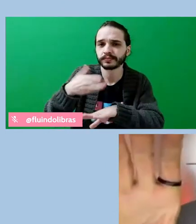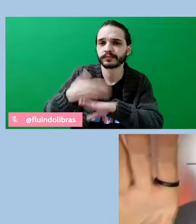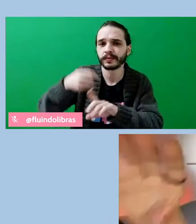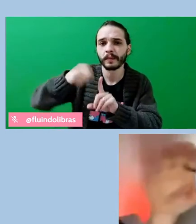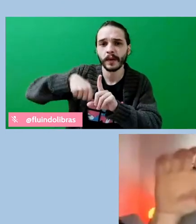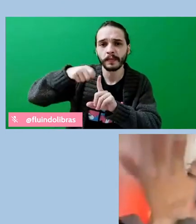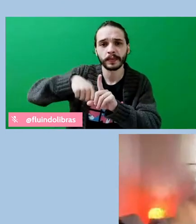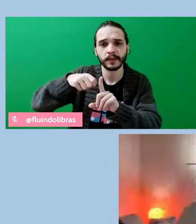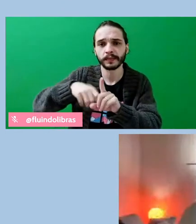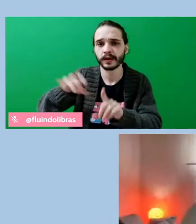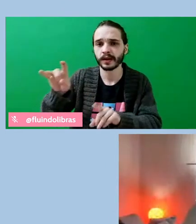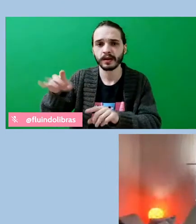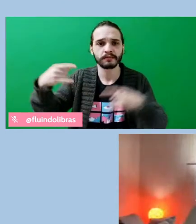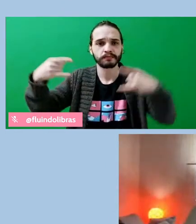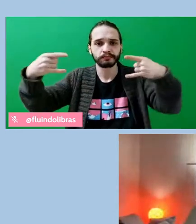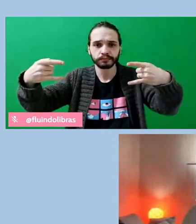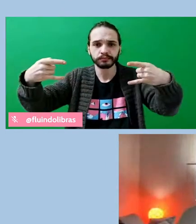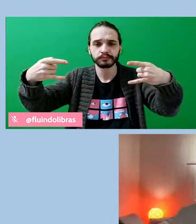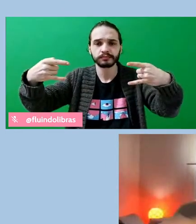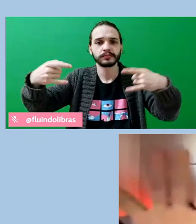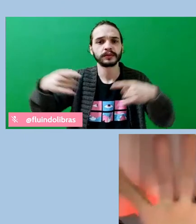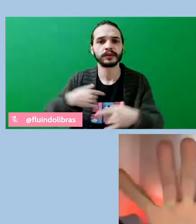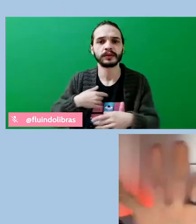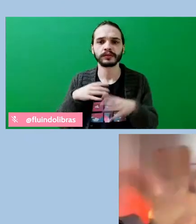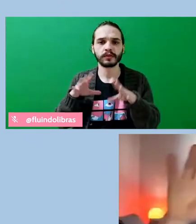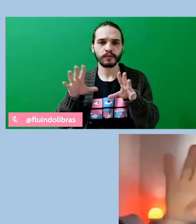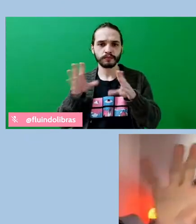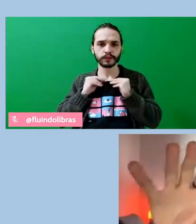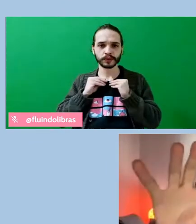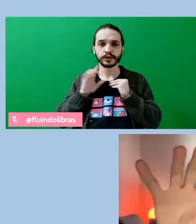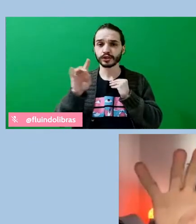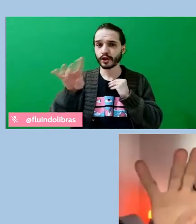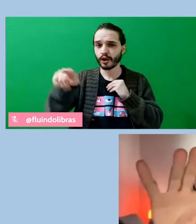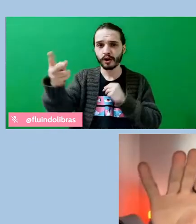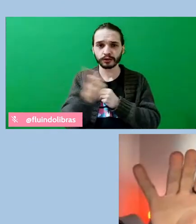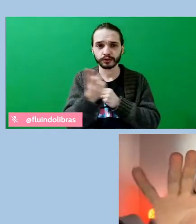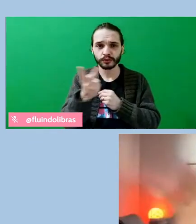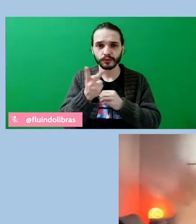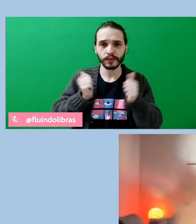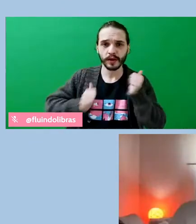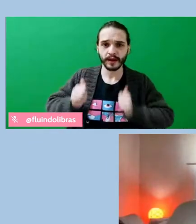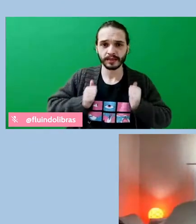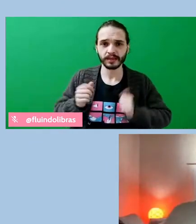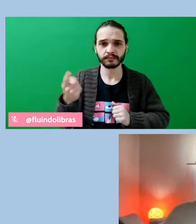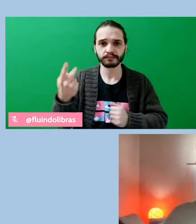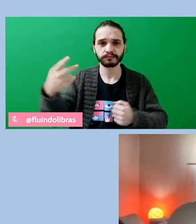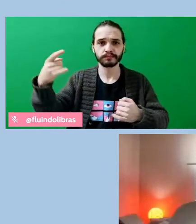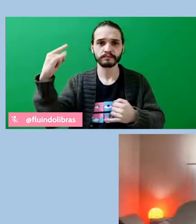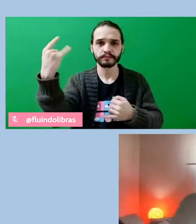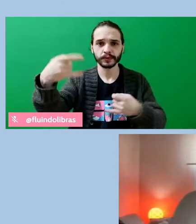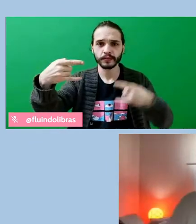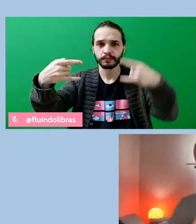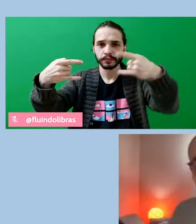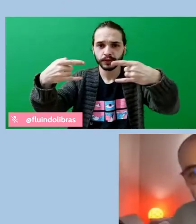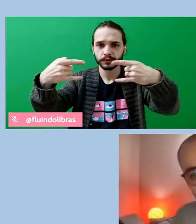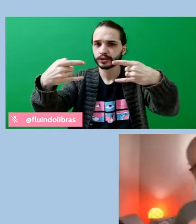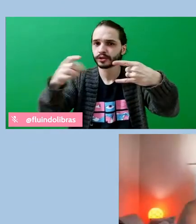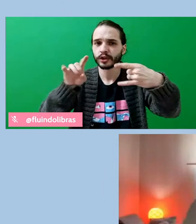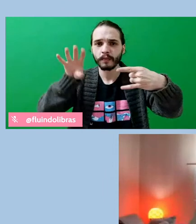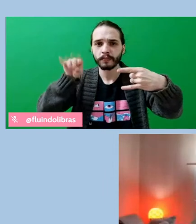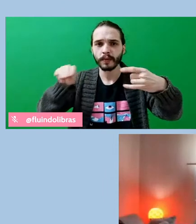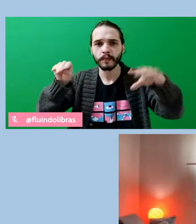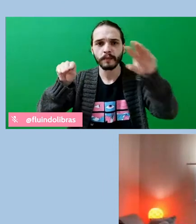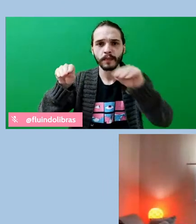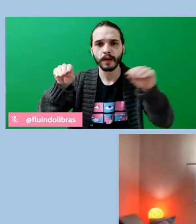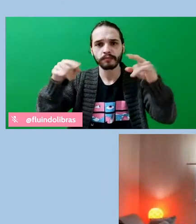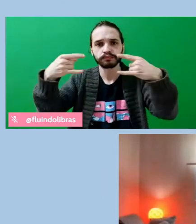cada câmera, né? Então a gente desligava a nossa câmera e ficava vendo Claudinha e Rê lendo esse texto. Então a gente foi